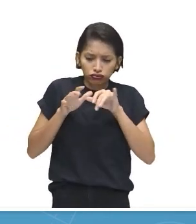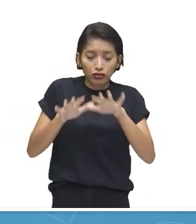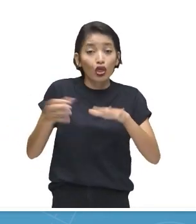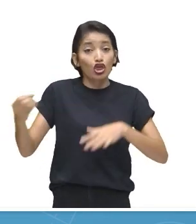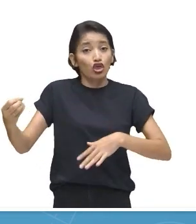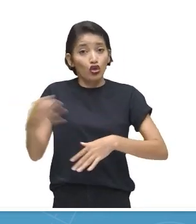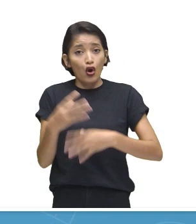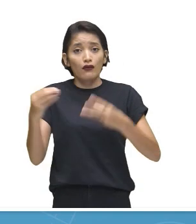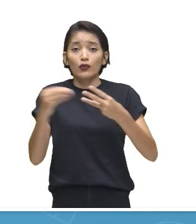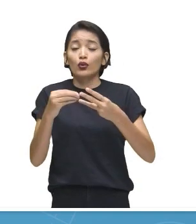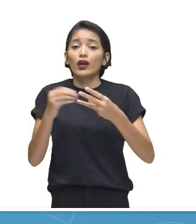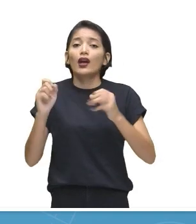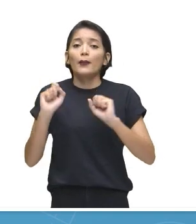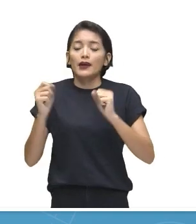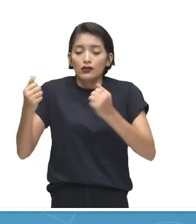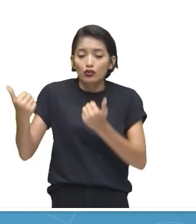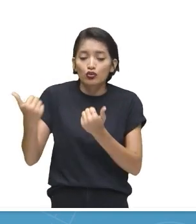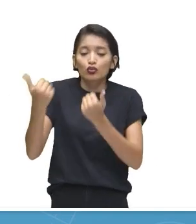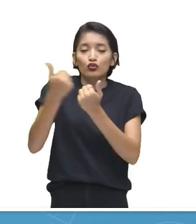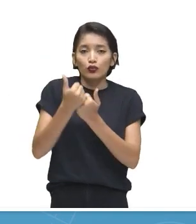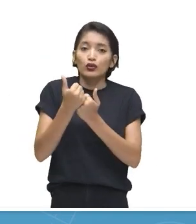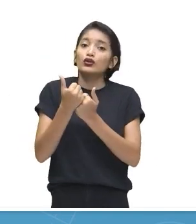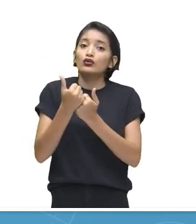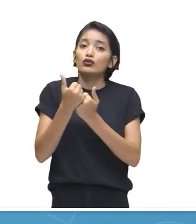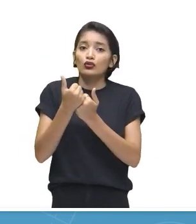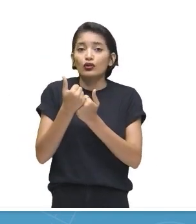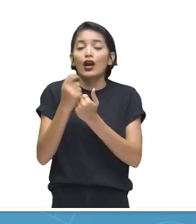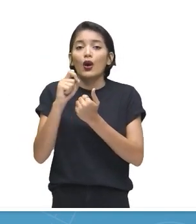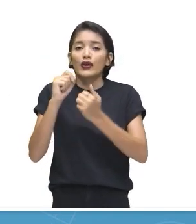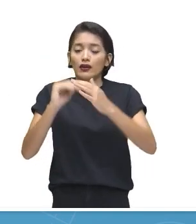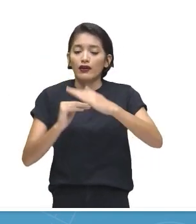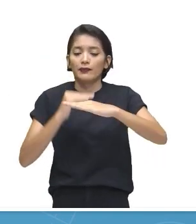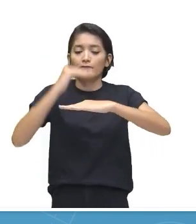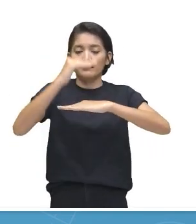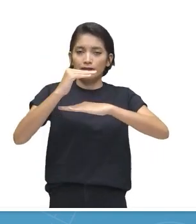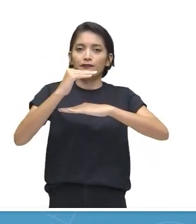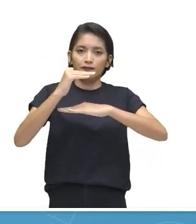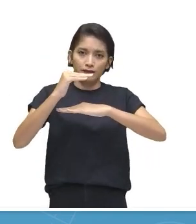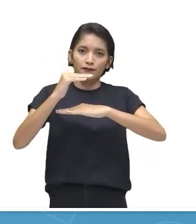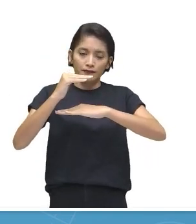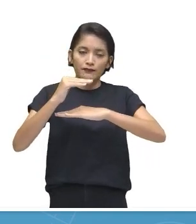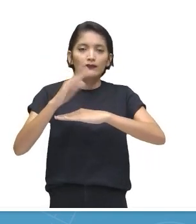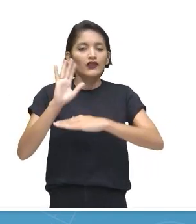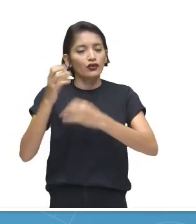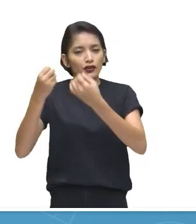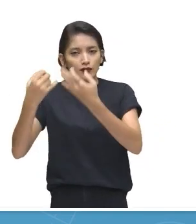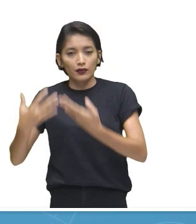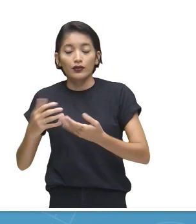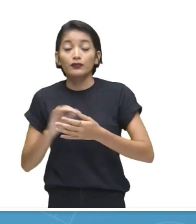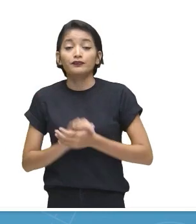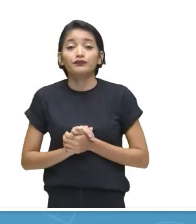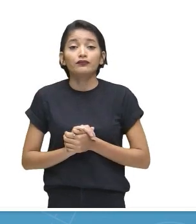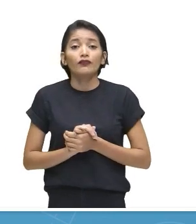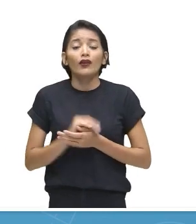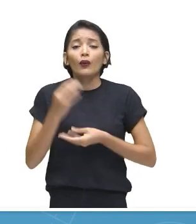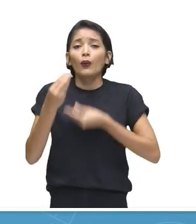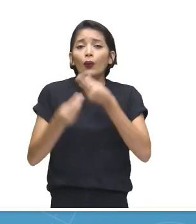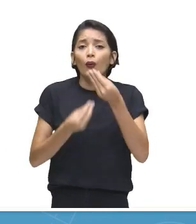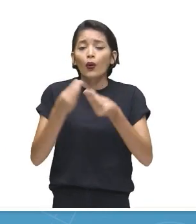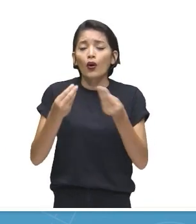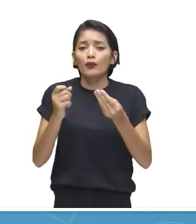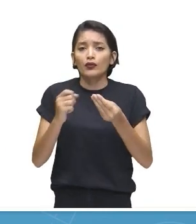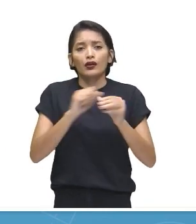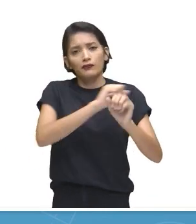para substituir as que vão indo para a superfície da pele, né? Basicamente o que a gente já comentou anteriormente. E funciona como uma camada